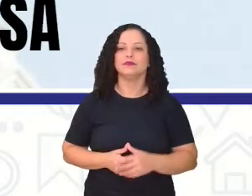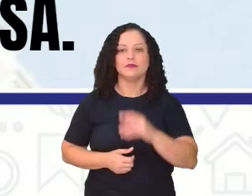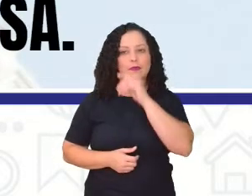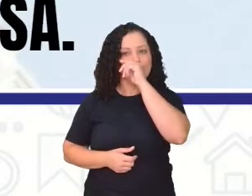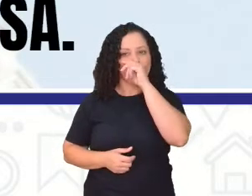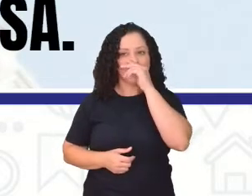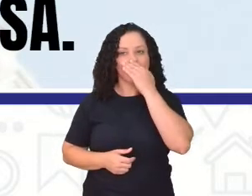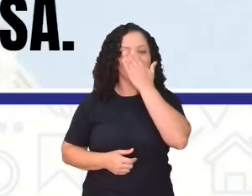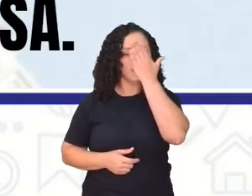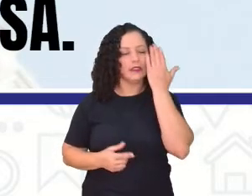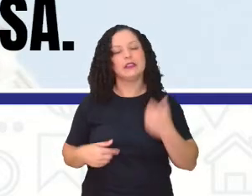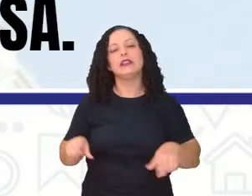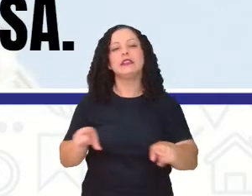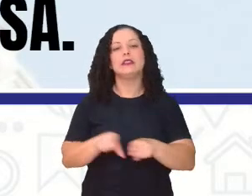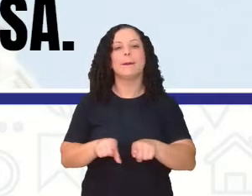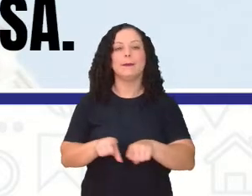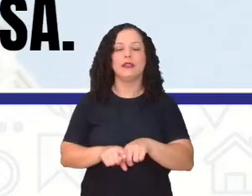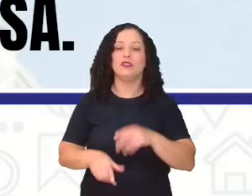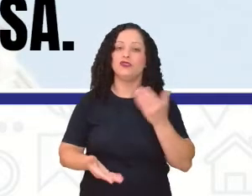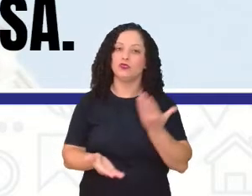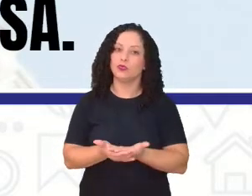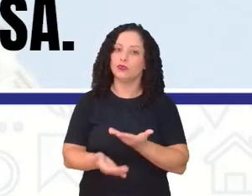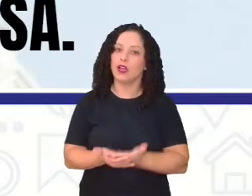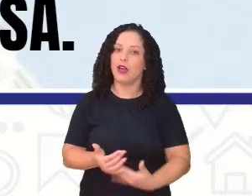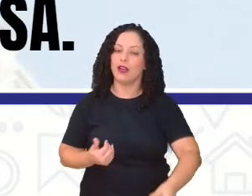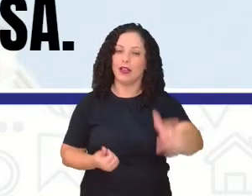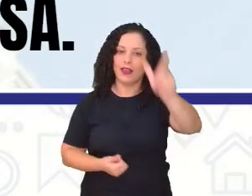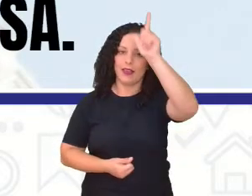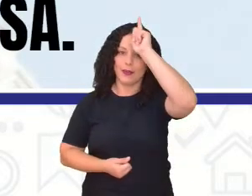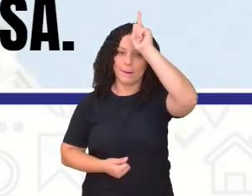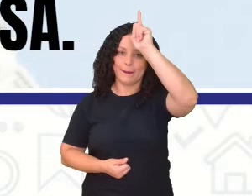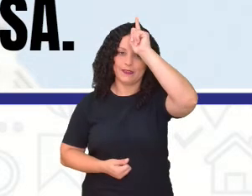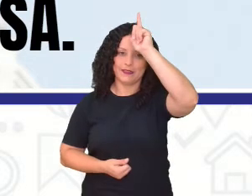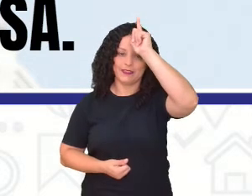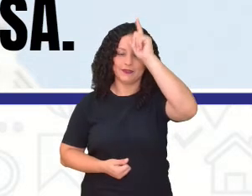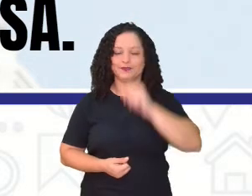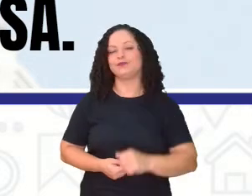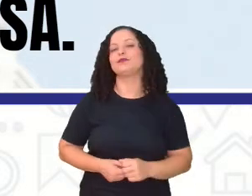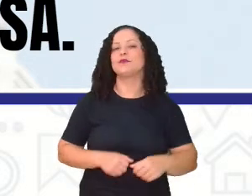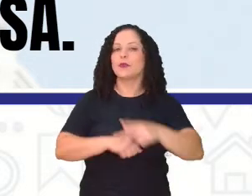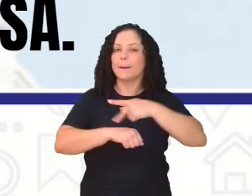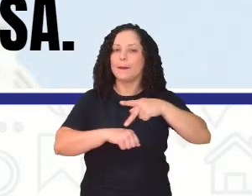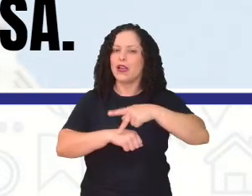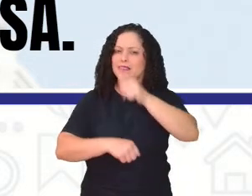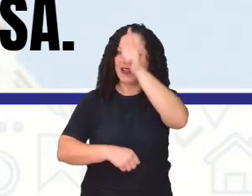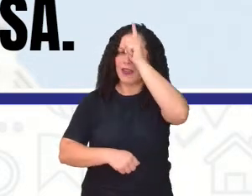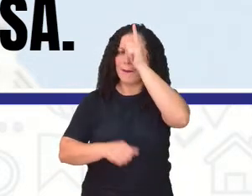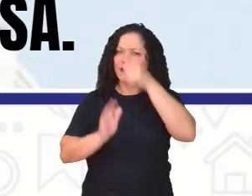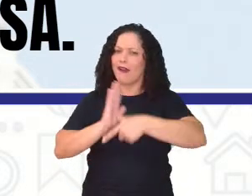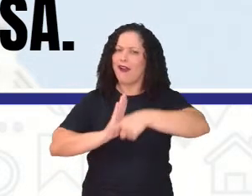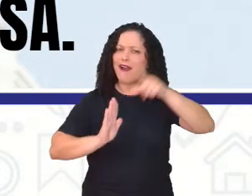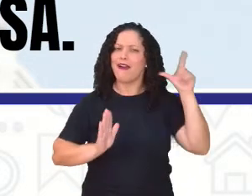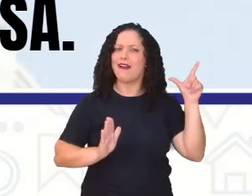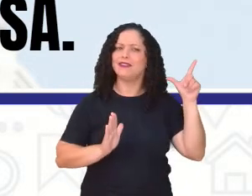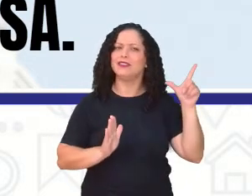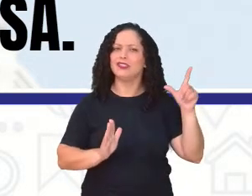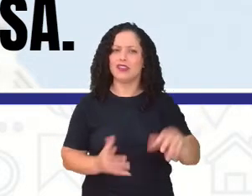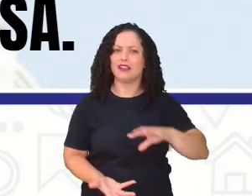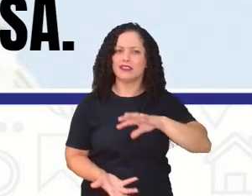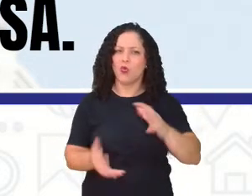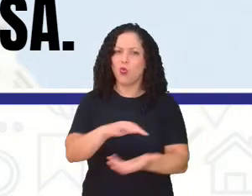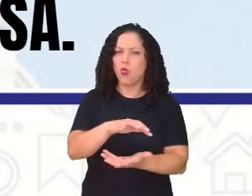sobre a situação da Alemanha antes do início da Reforma. A Alemanha era, antes da Reforma Luterana, né, a